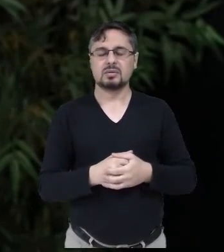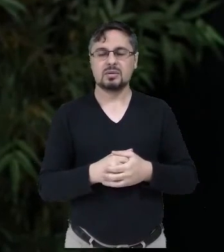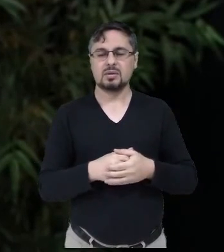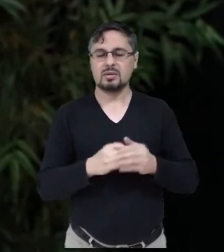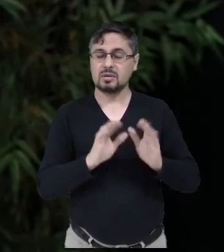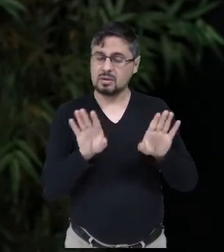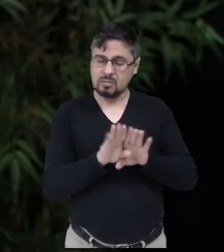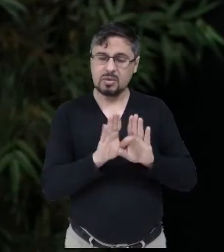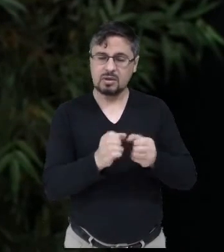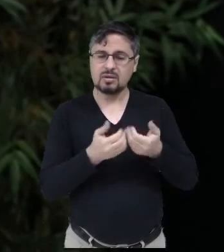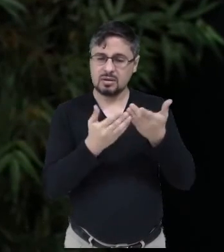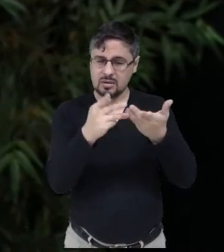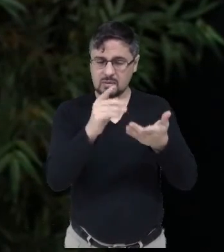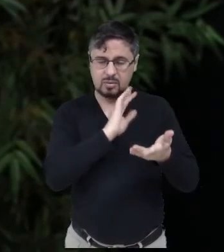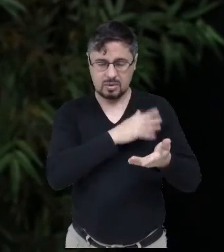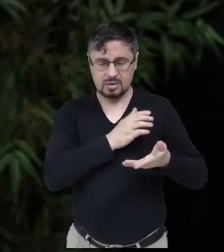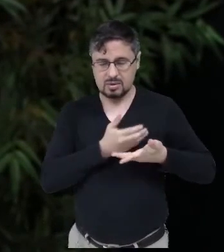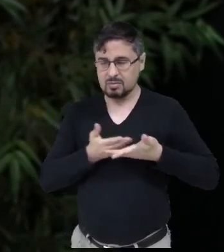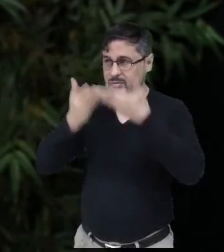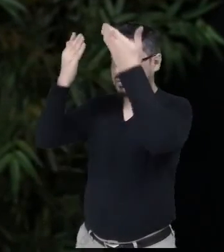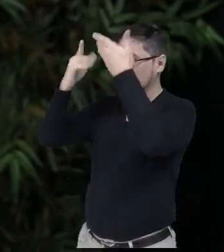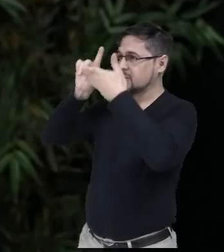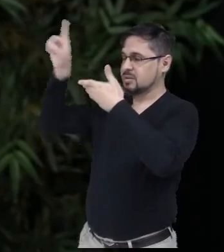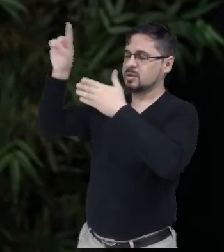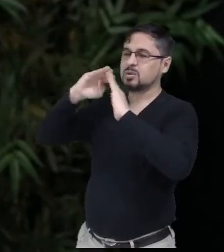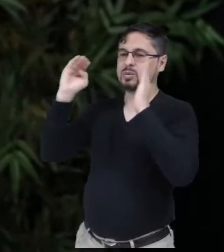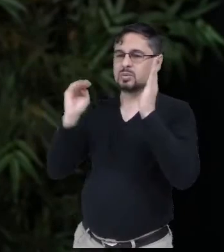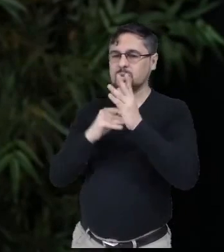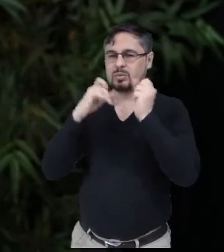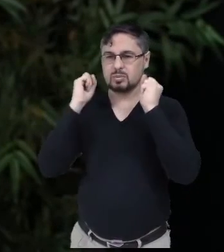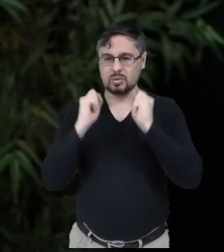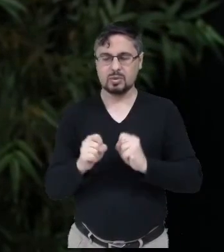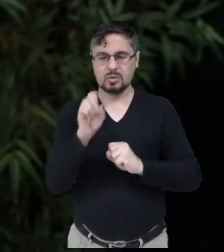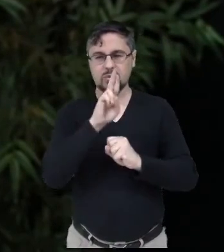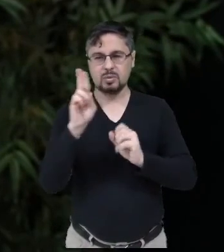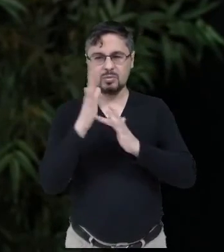coração diante desse Deus que é todo poderoso, em nome de Jesus.